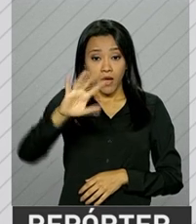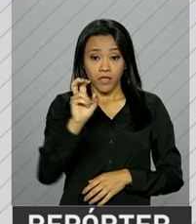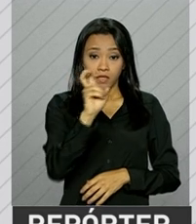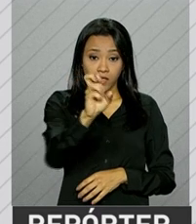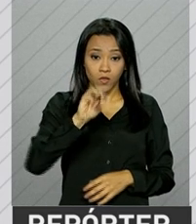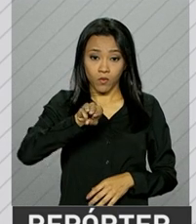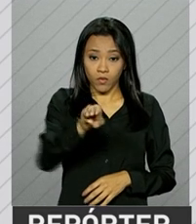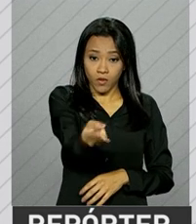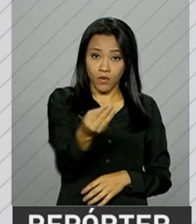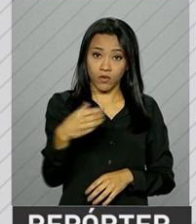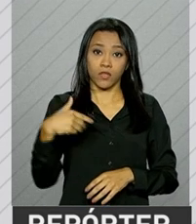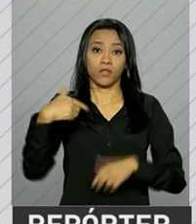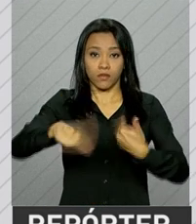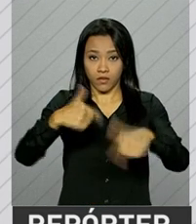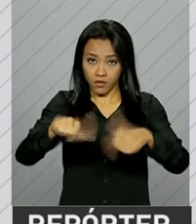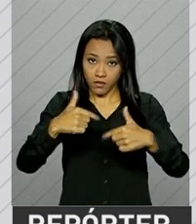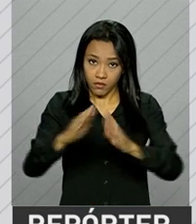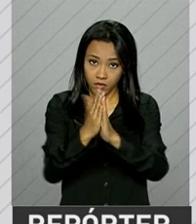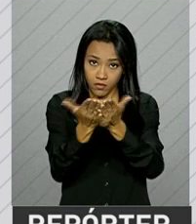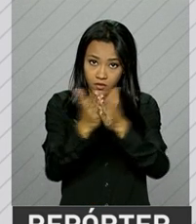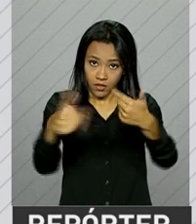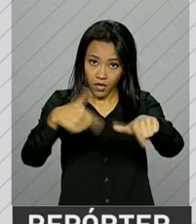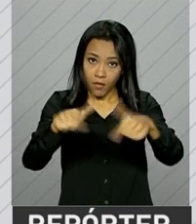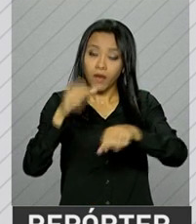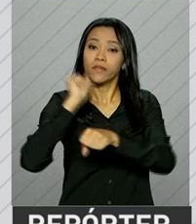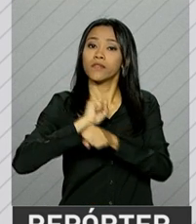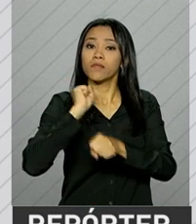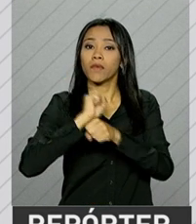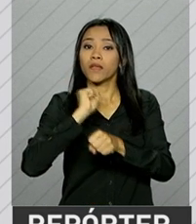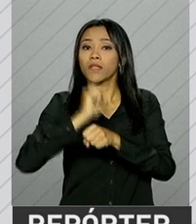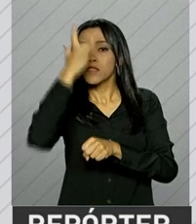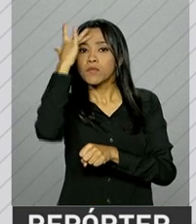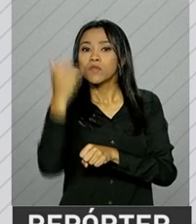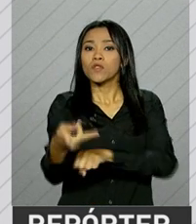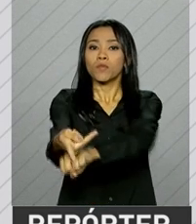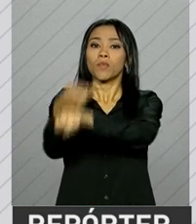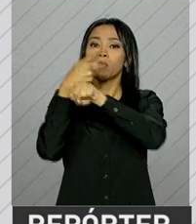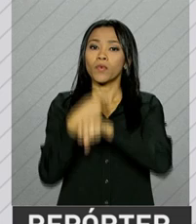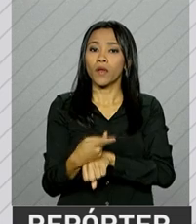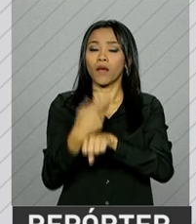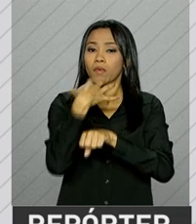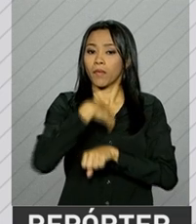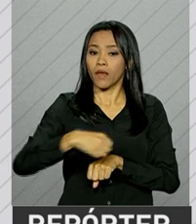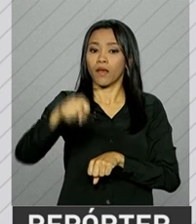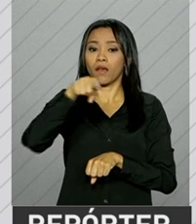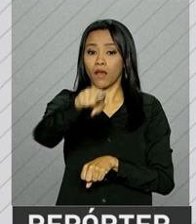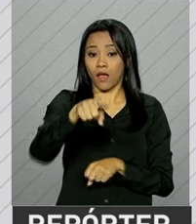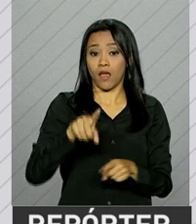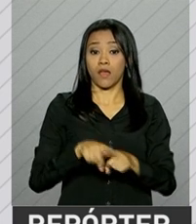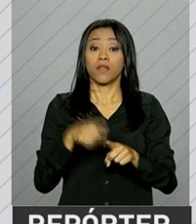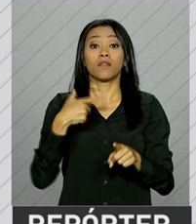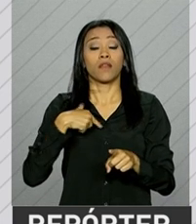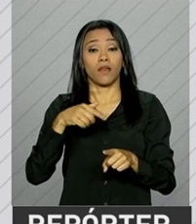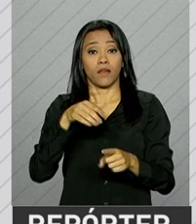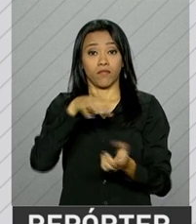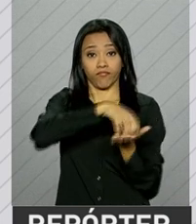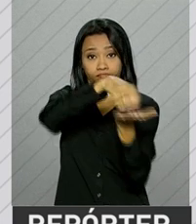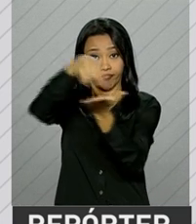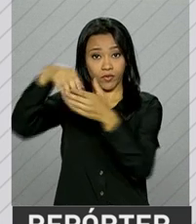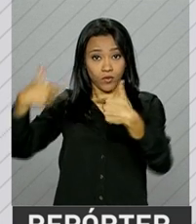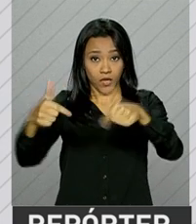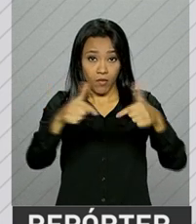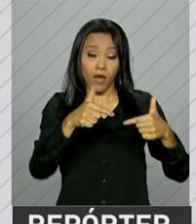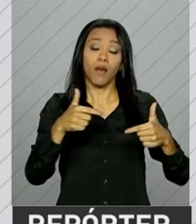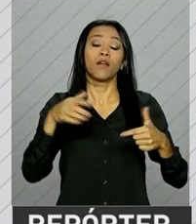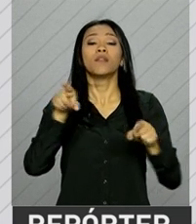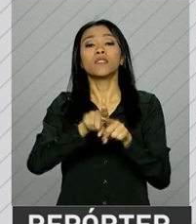carteiras de trabalho estão à espera dos solicitantes nas superintendências regionais agências do Ministério do Trabalho e nos postos